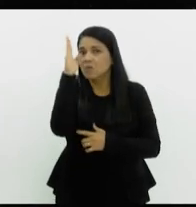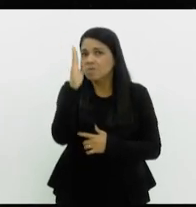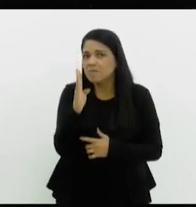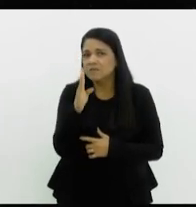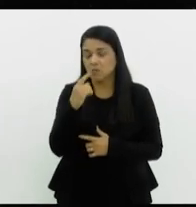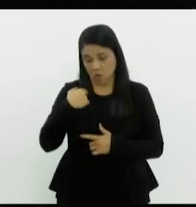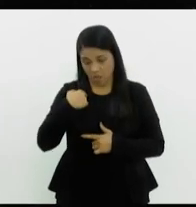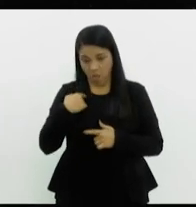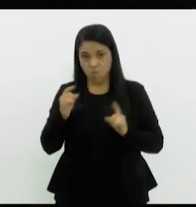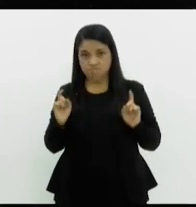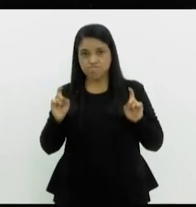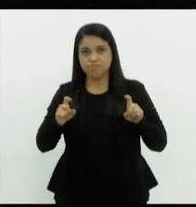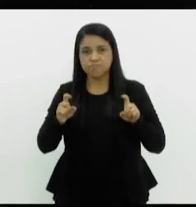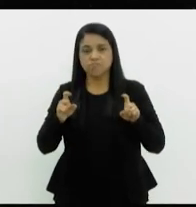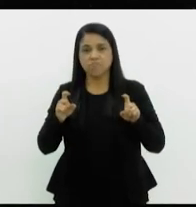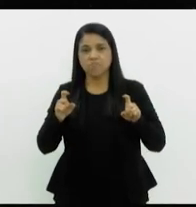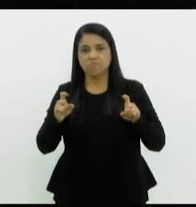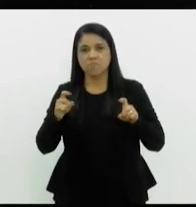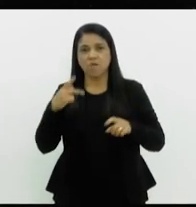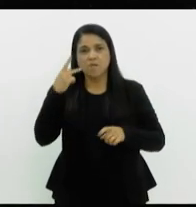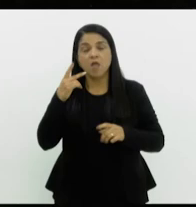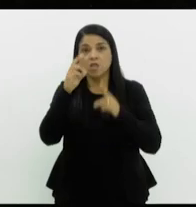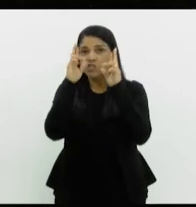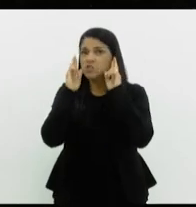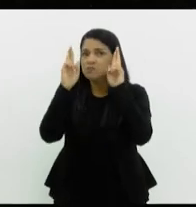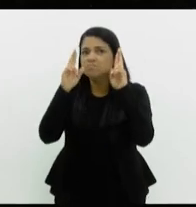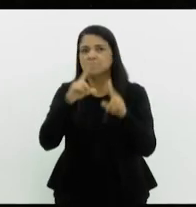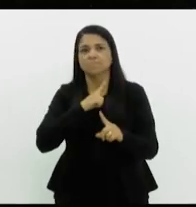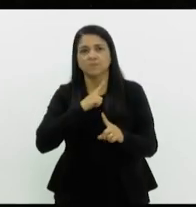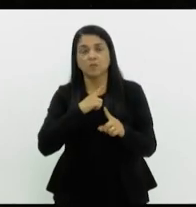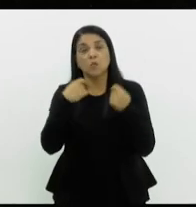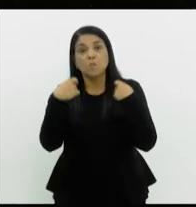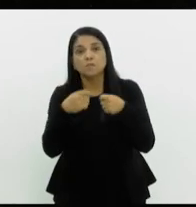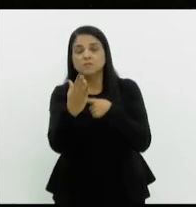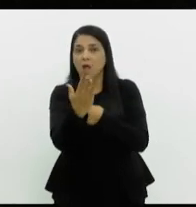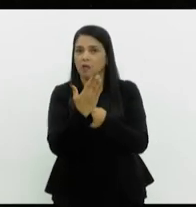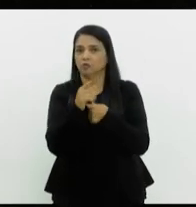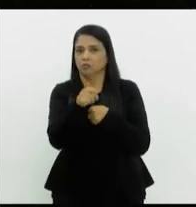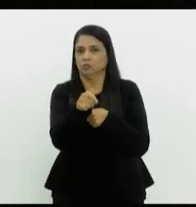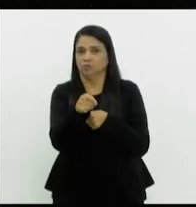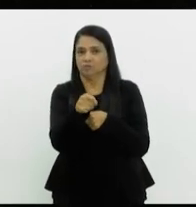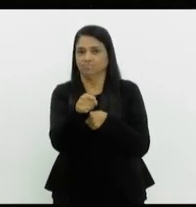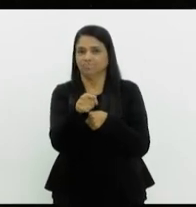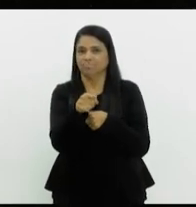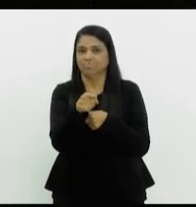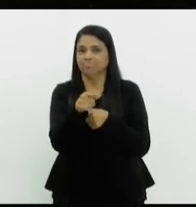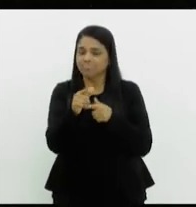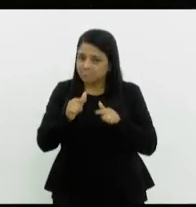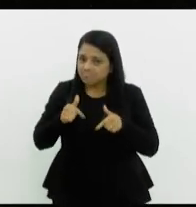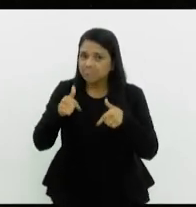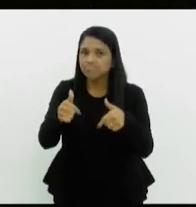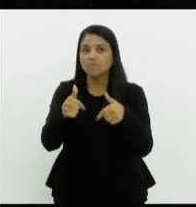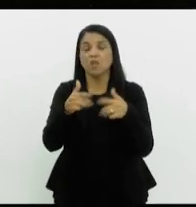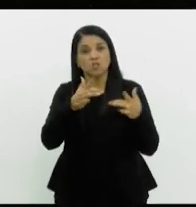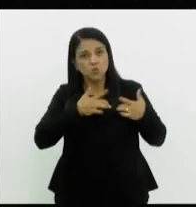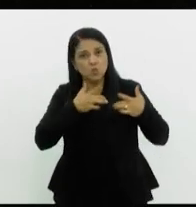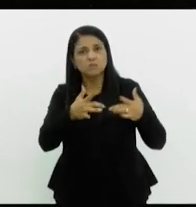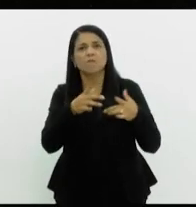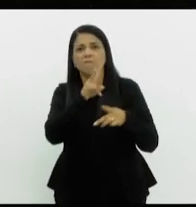como parlamentar, eu tenho esperança. Eu dependo de você. Vamos fazer de tudo. Essas doações vão